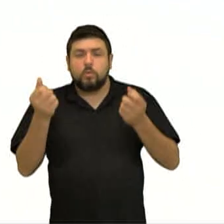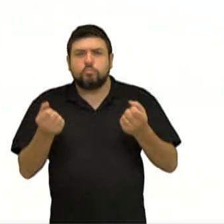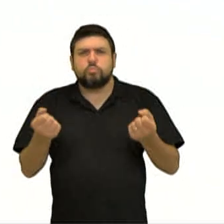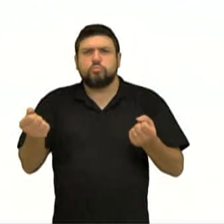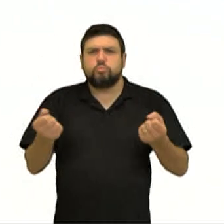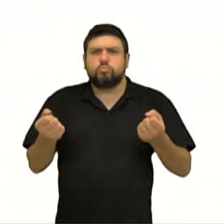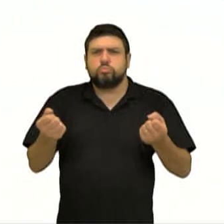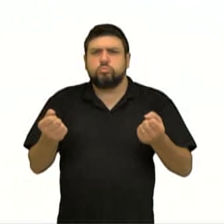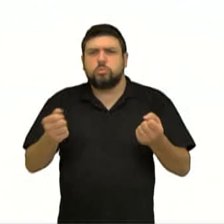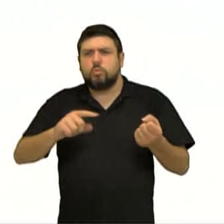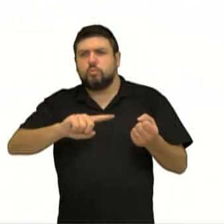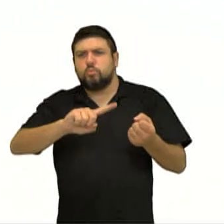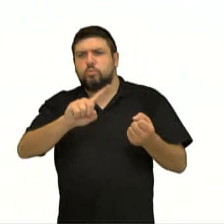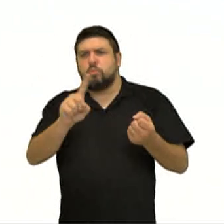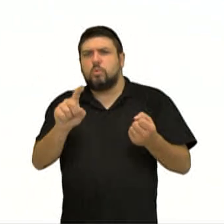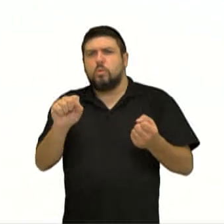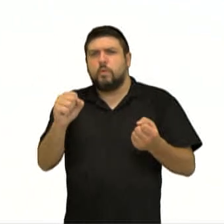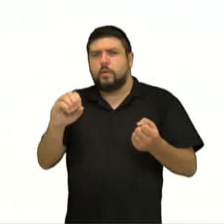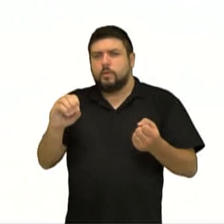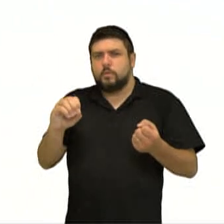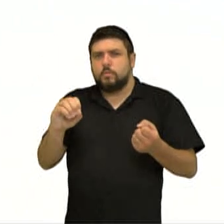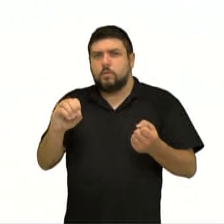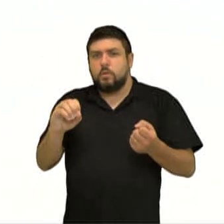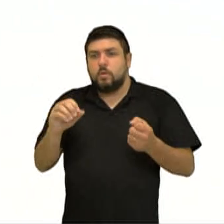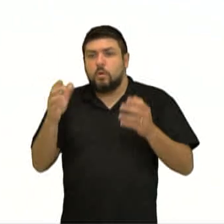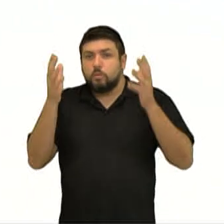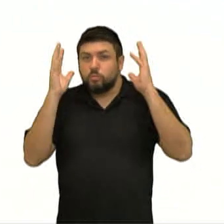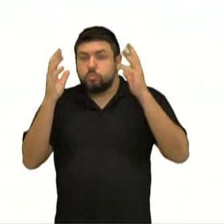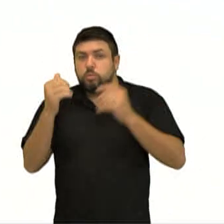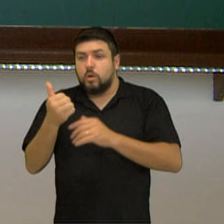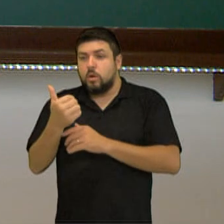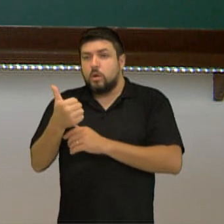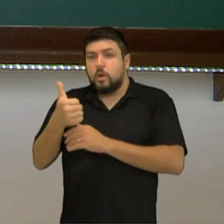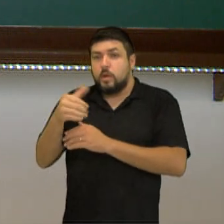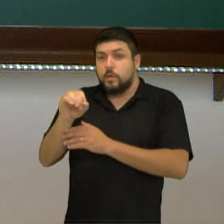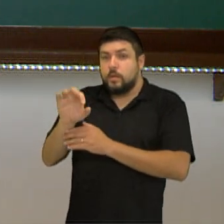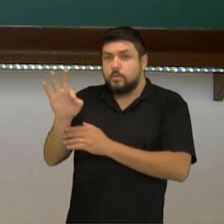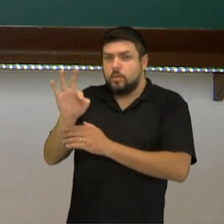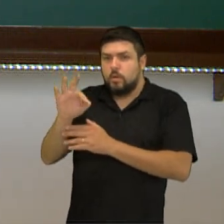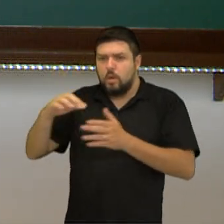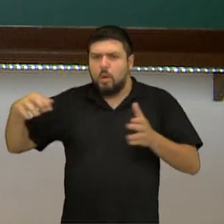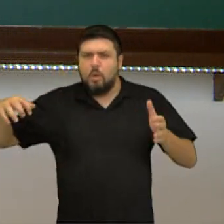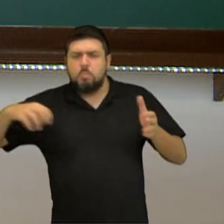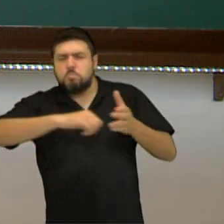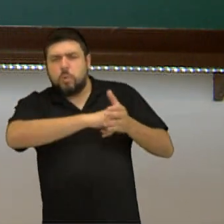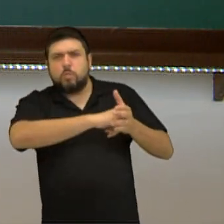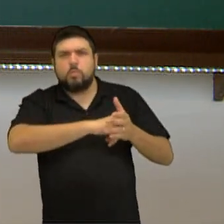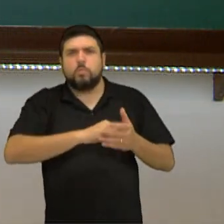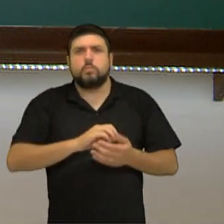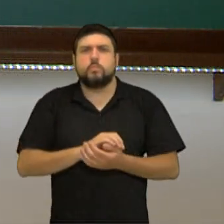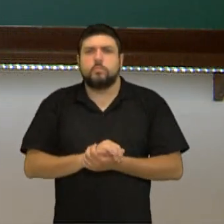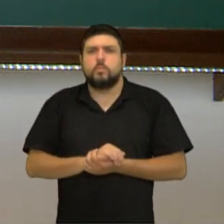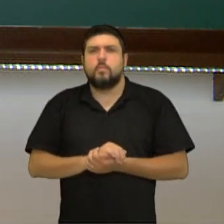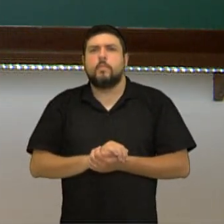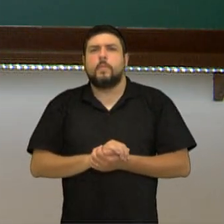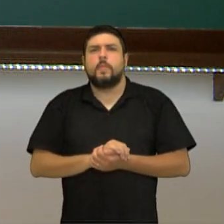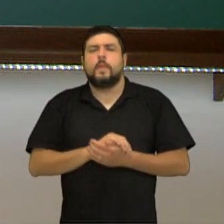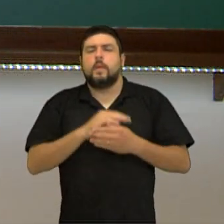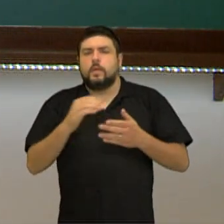km por hora, se choca com o muro parado também. Certo? Então, duas colisões em que você tem um carro e um